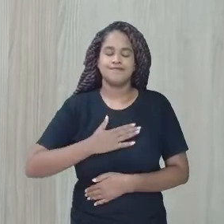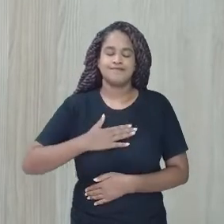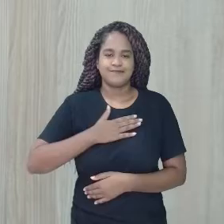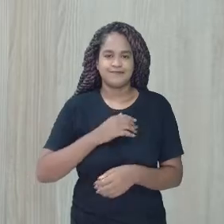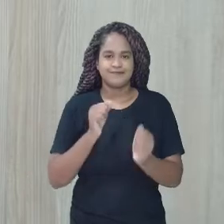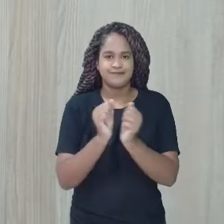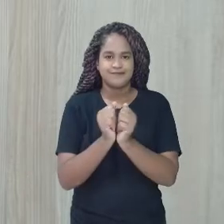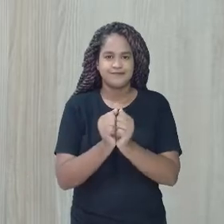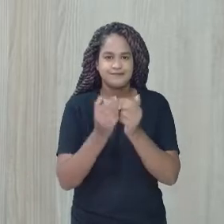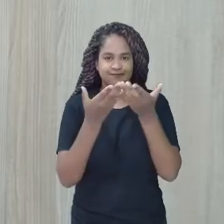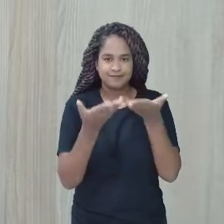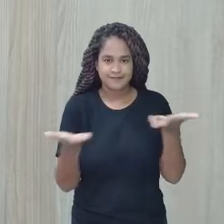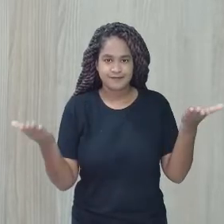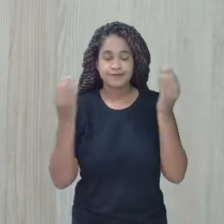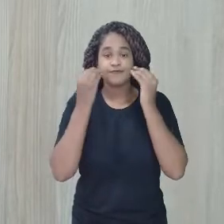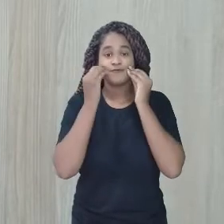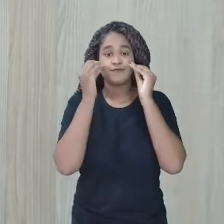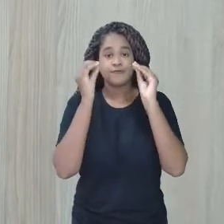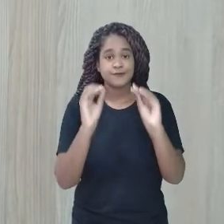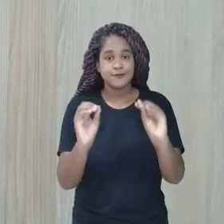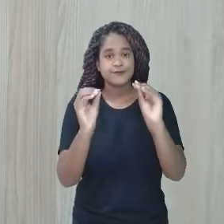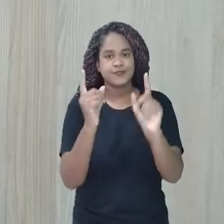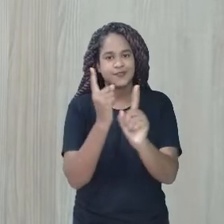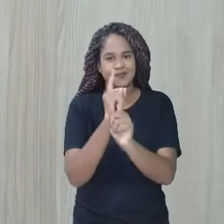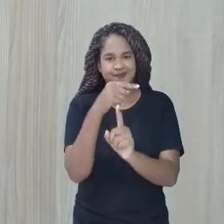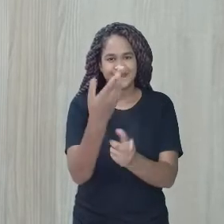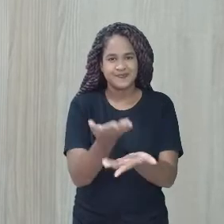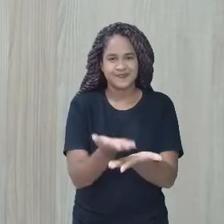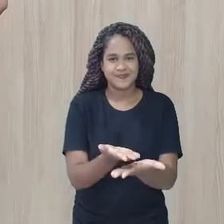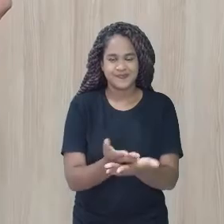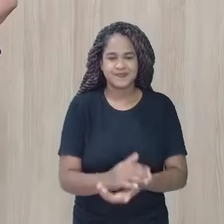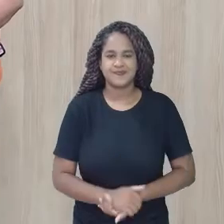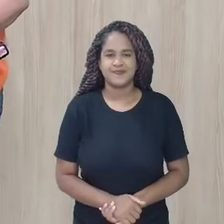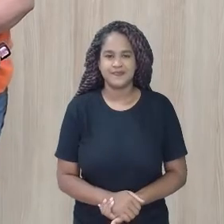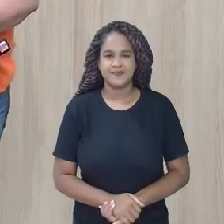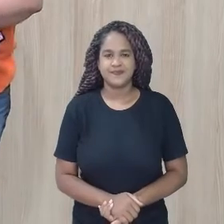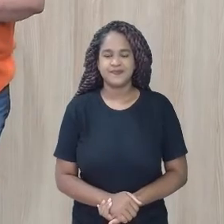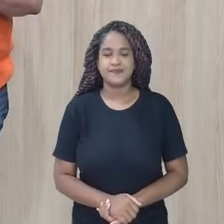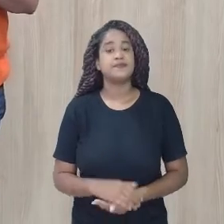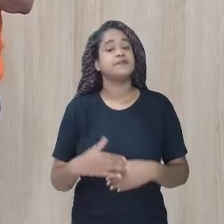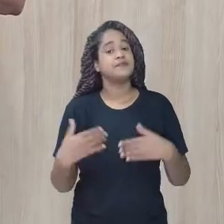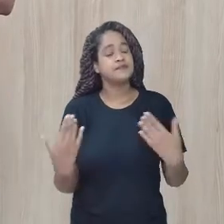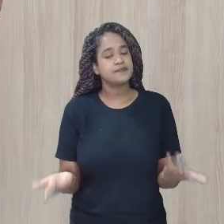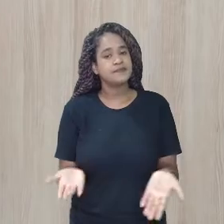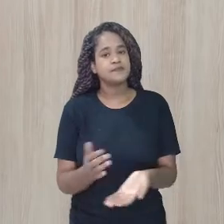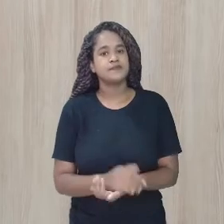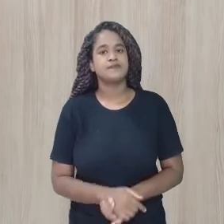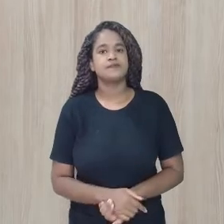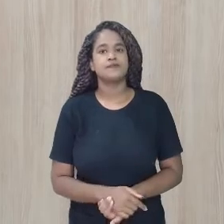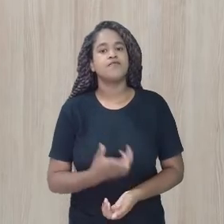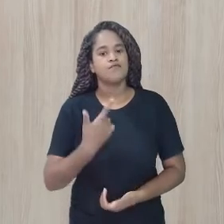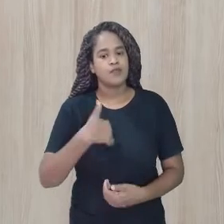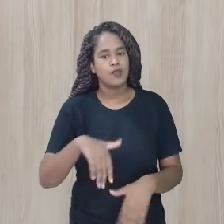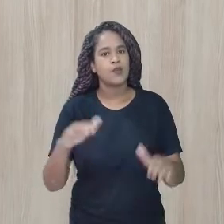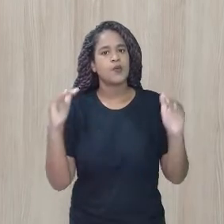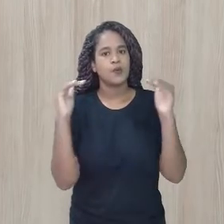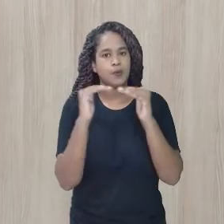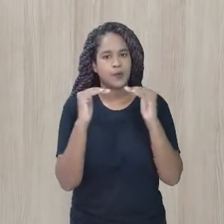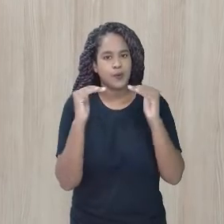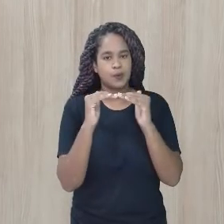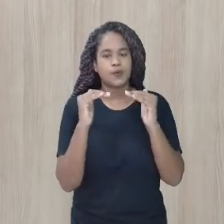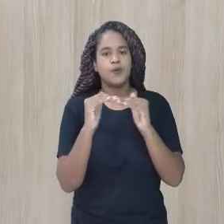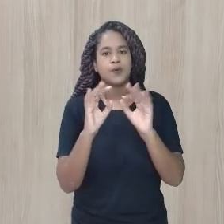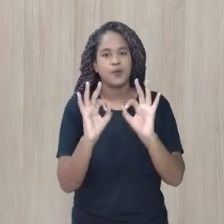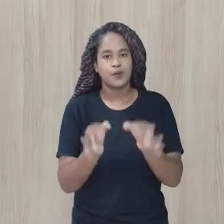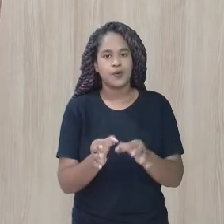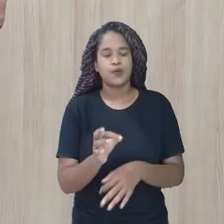com vocês. Um beijo enorme, até a próxima aula. Então é isso, pessoal, eu concordo, não é? Totalmente